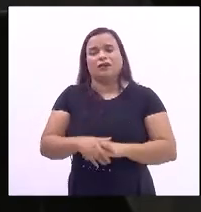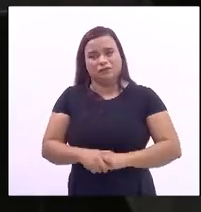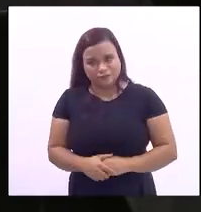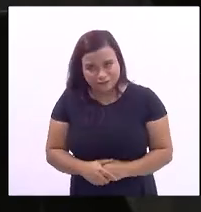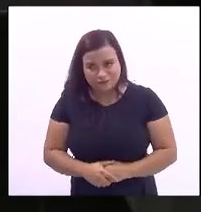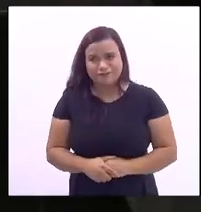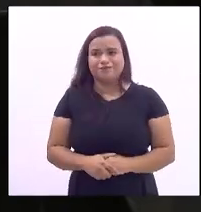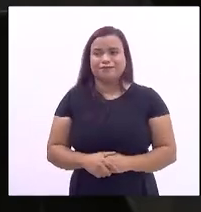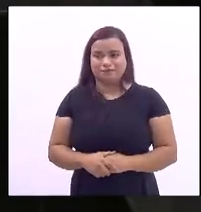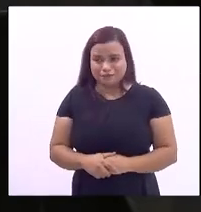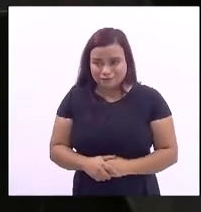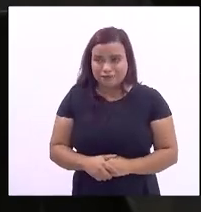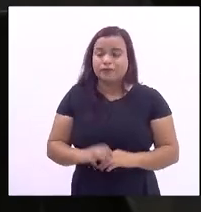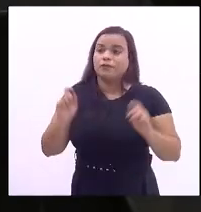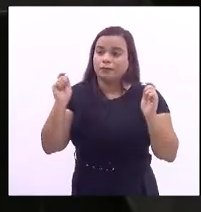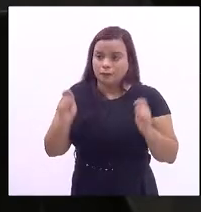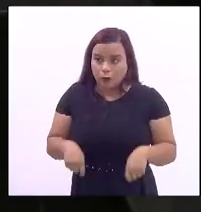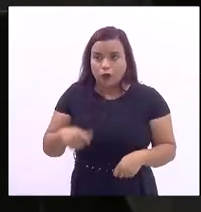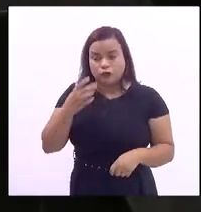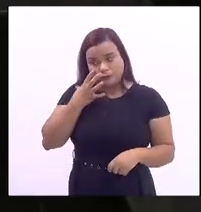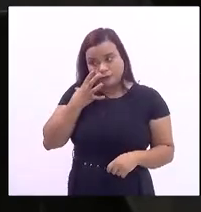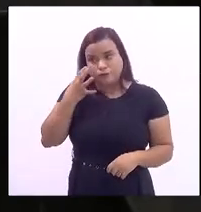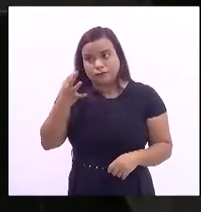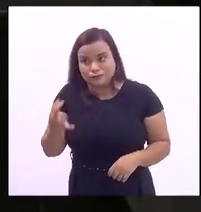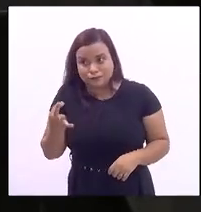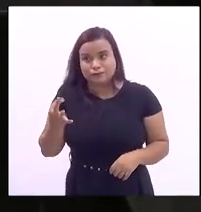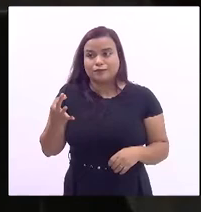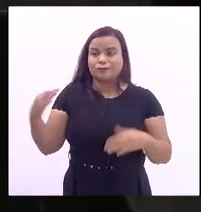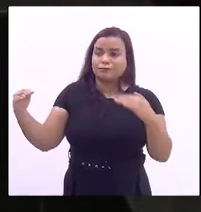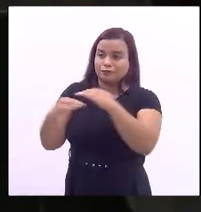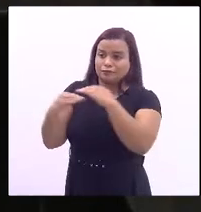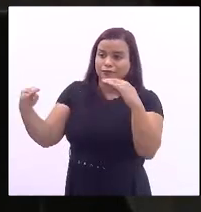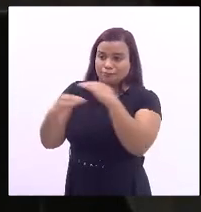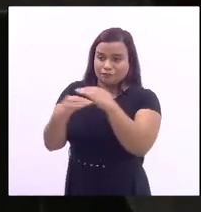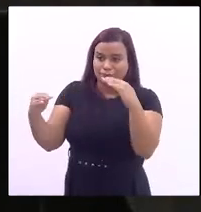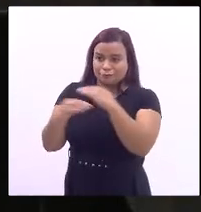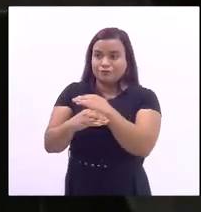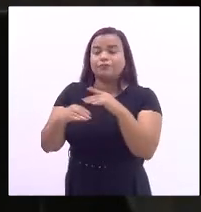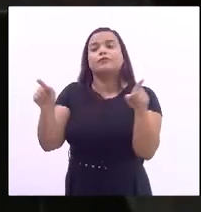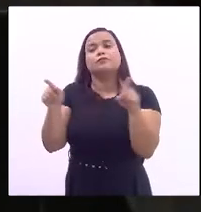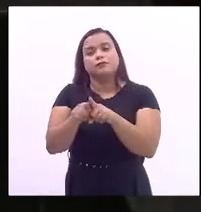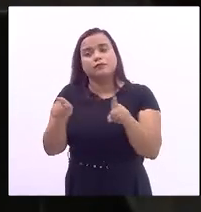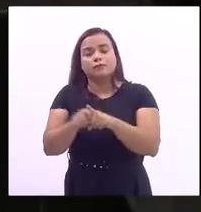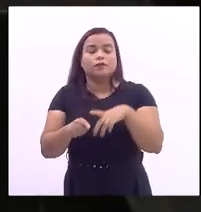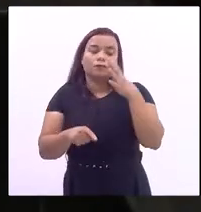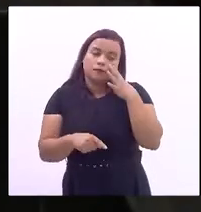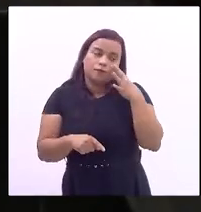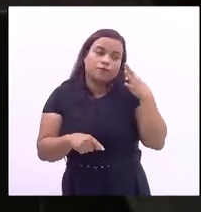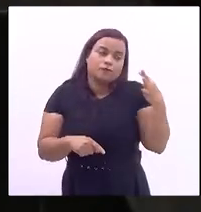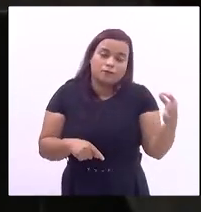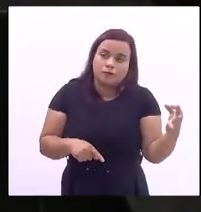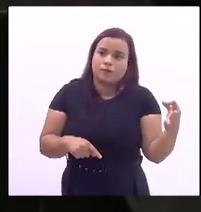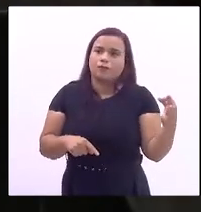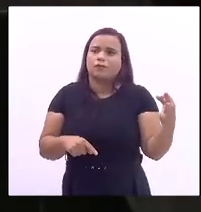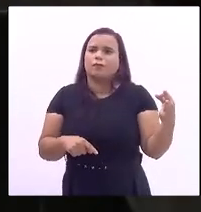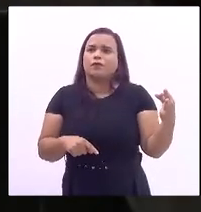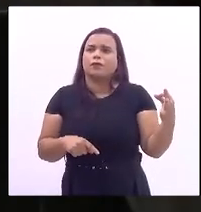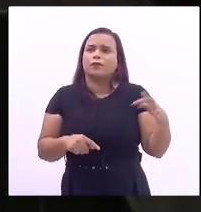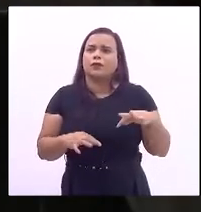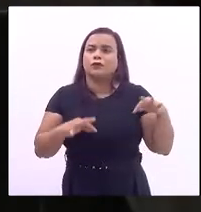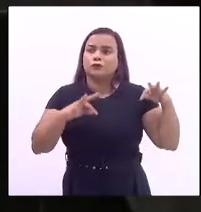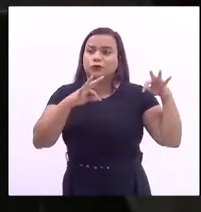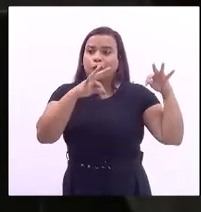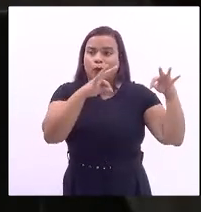que a seja sob o ponto de vista do trânsito que a seja ou sob o ponto de vista de